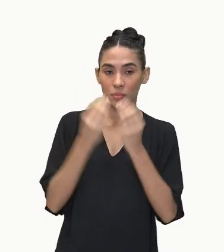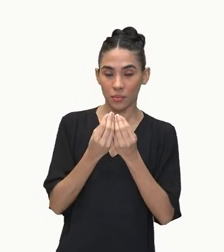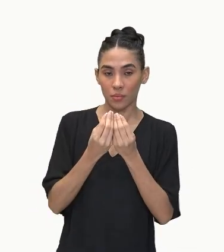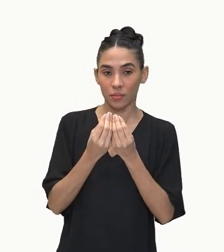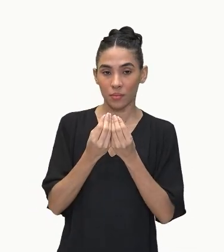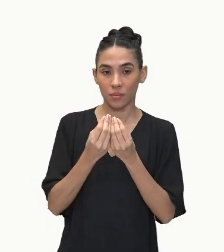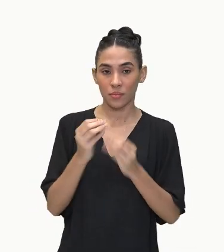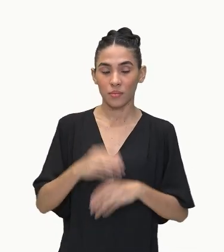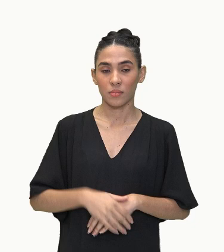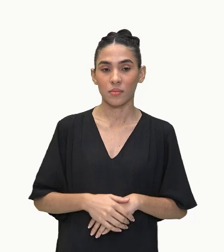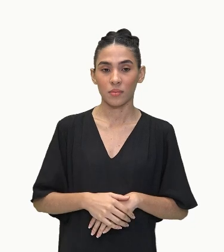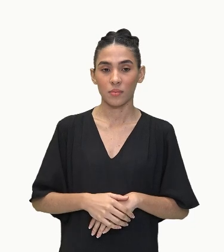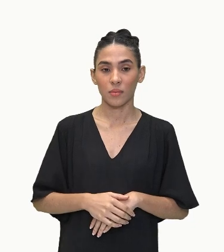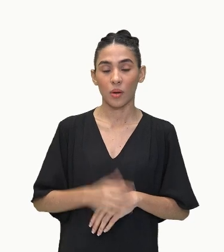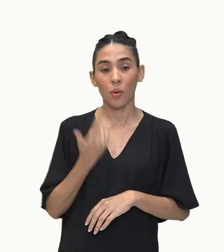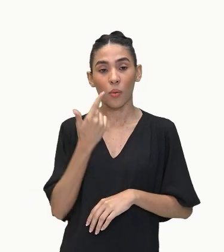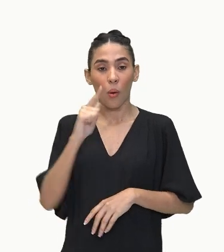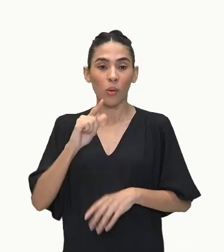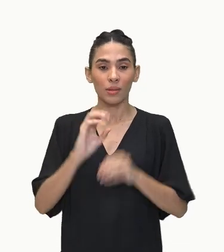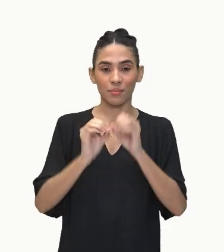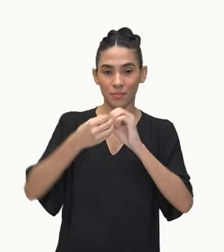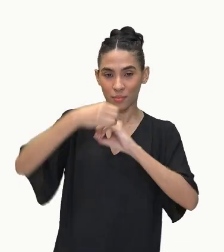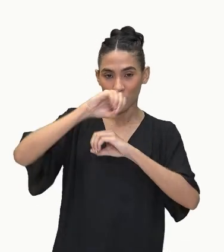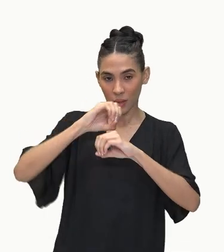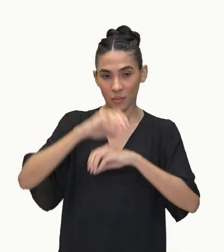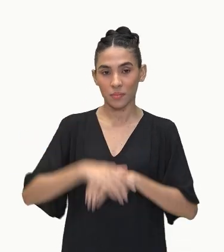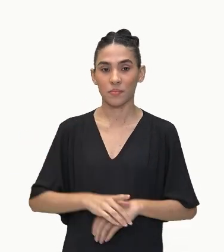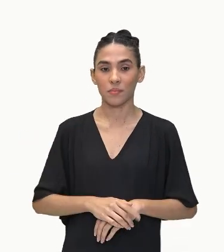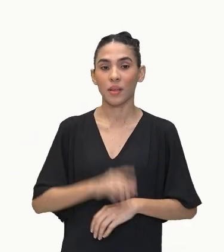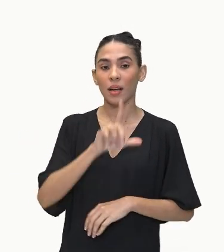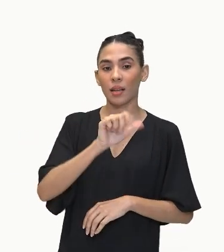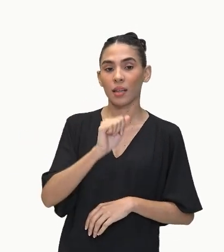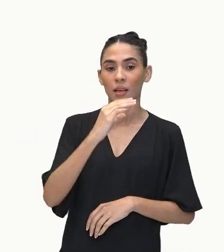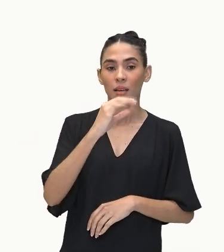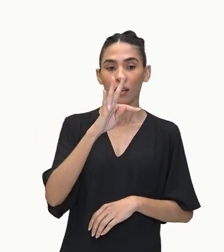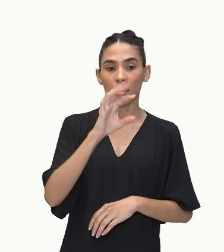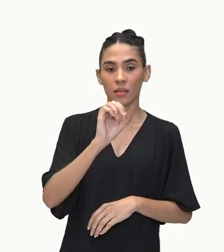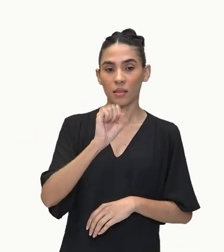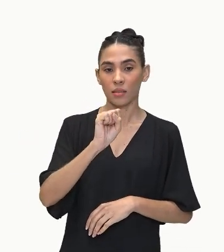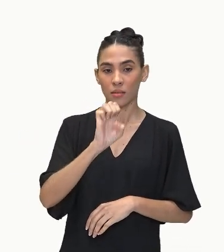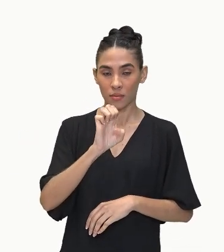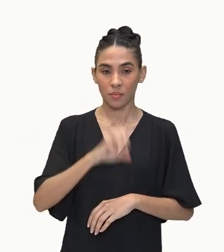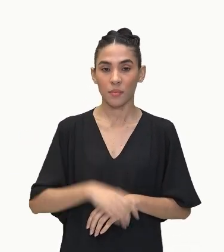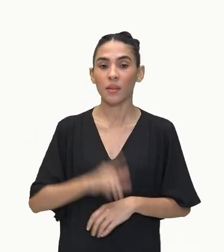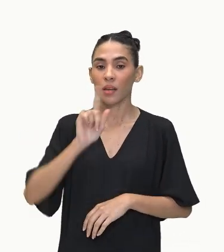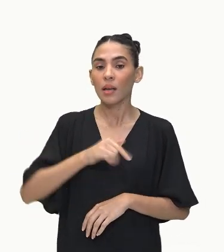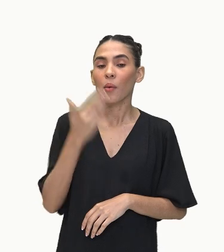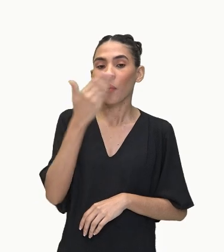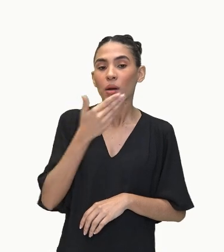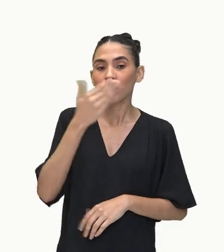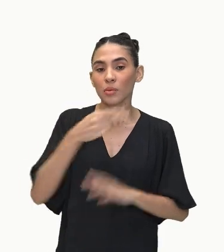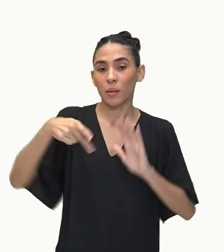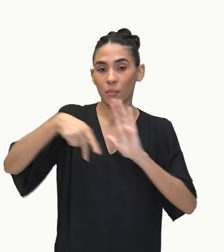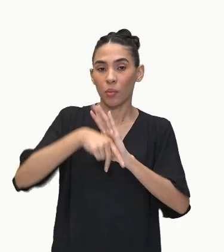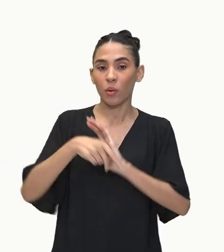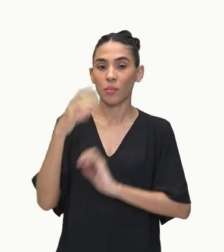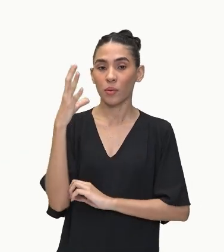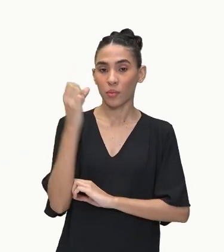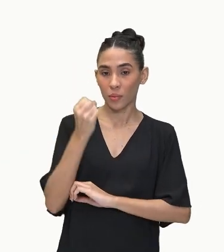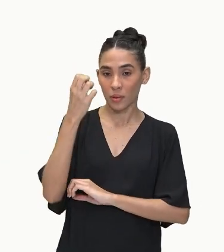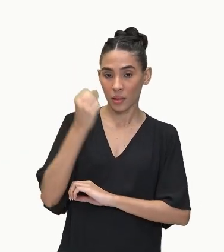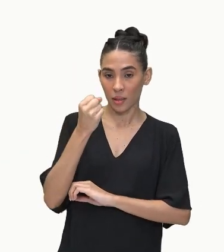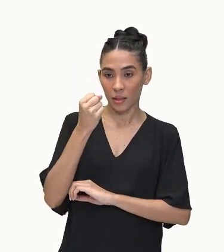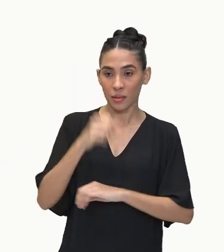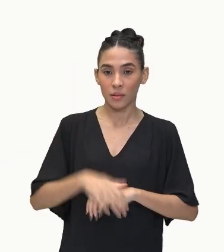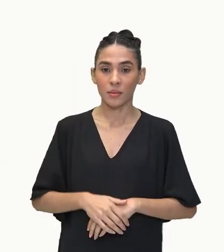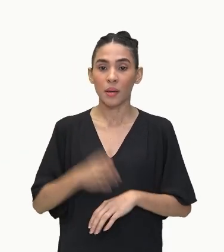outro oligosacarídeo, na verdade, disacarídeo, é a lactose. O que é a lactose? É o açúcar do leite, né? Sendo